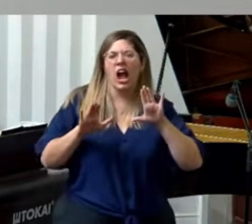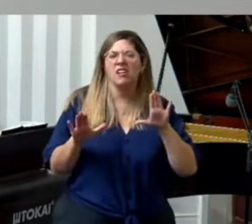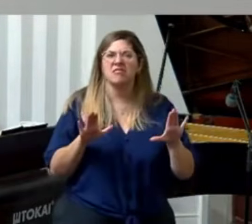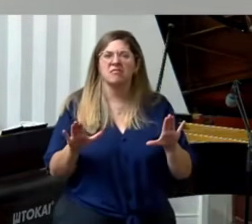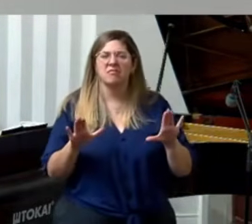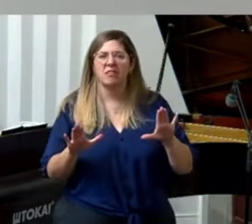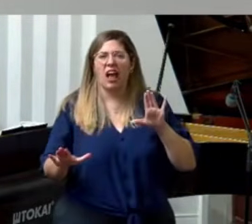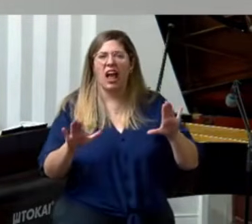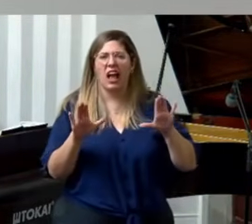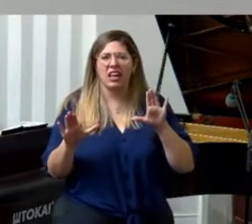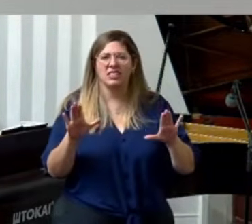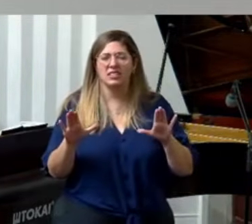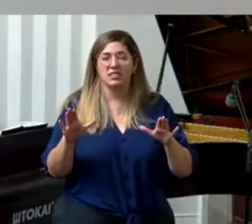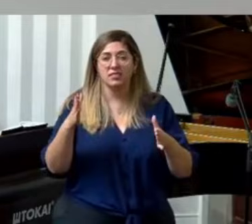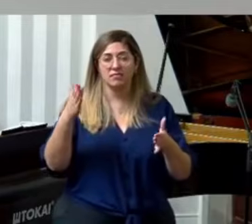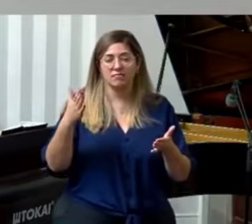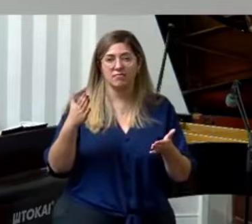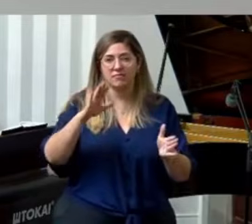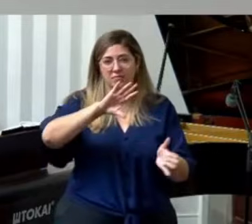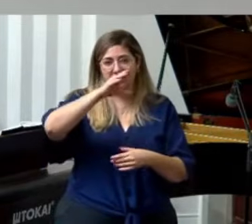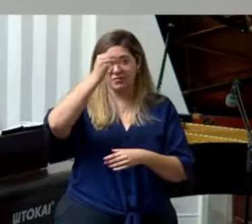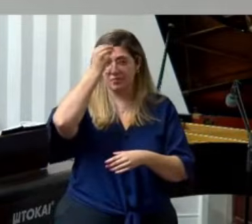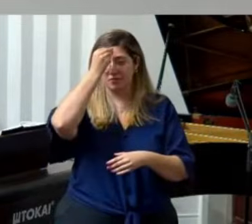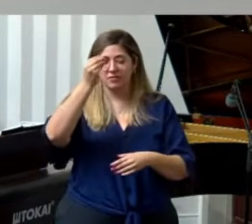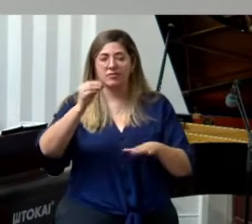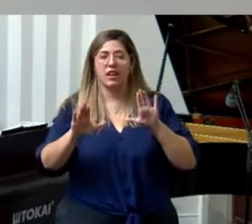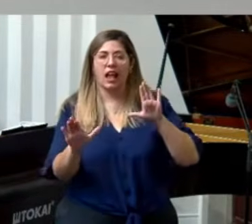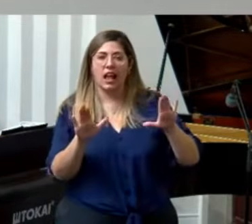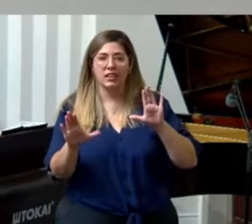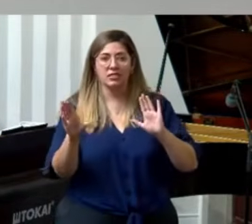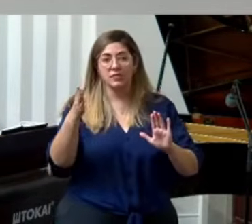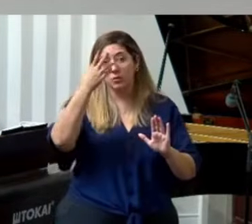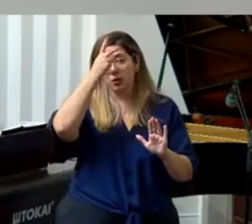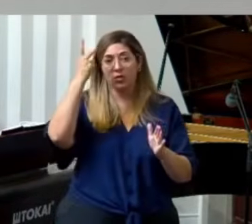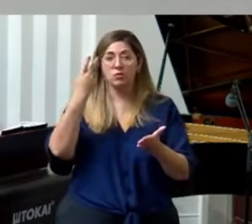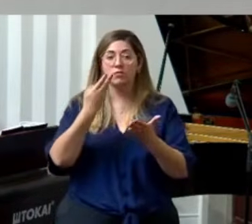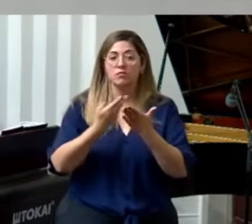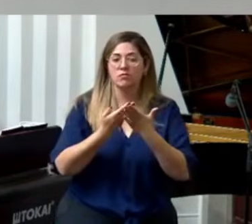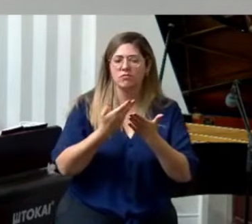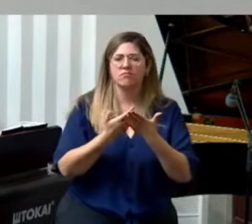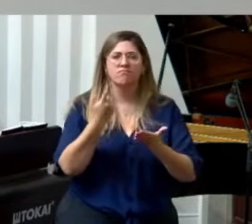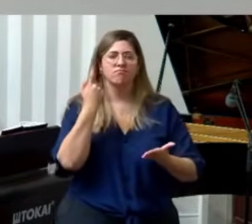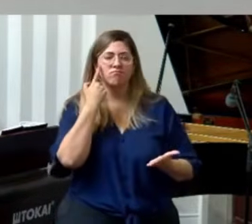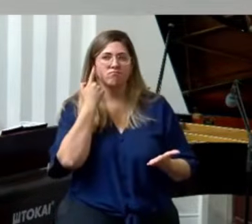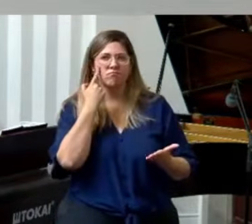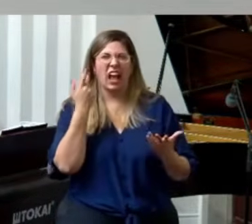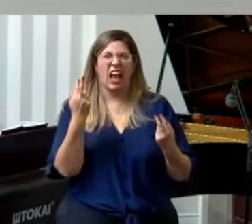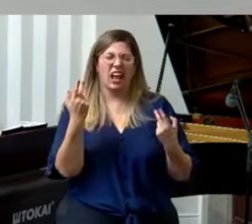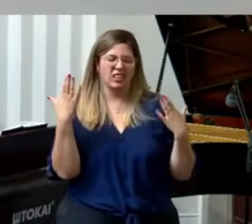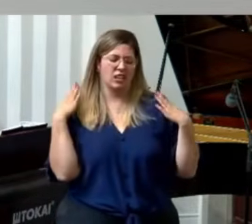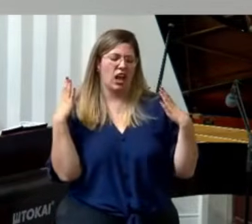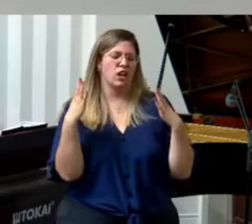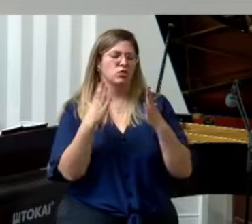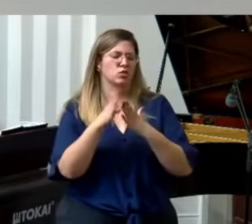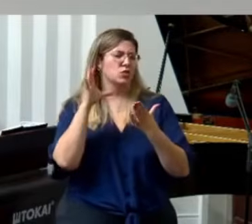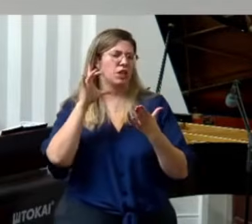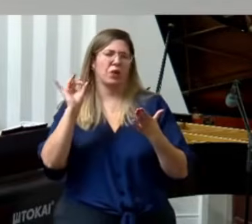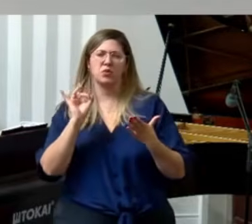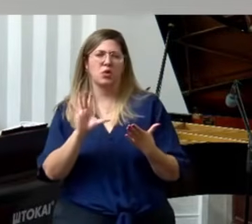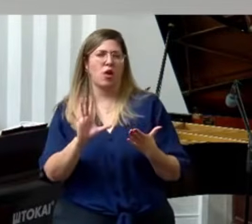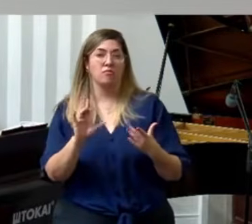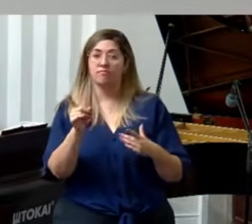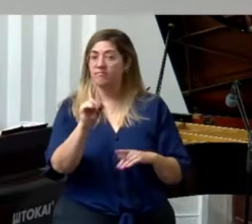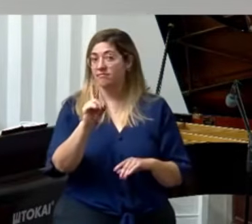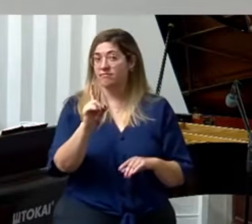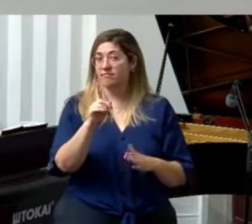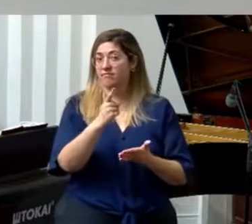anjos. Então, que o ser humano tinha se tornado conhecedor do bem e do mal, como Deus conhece, como os anjos conhecem. Mas à luz de